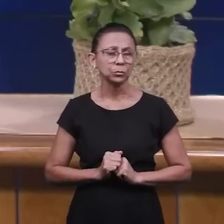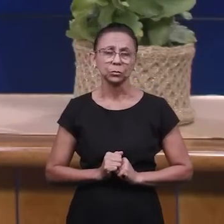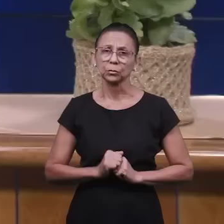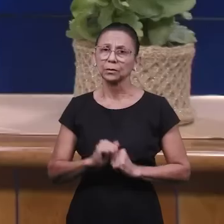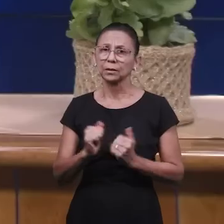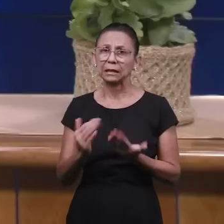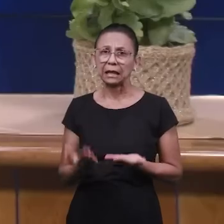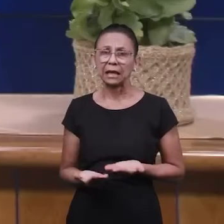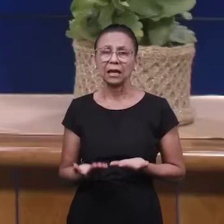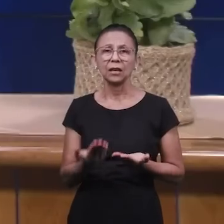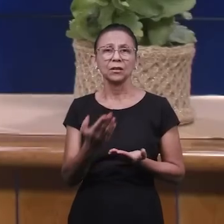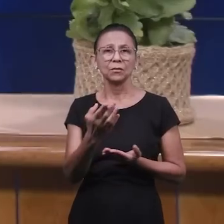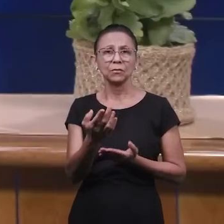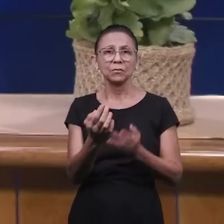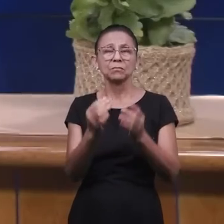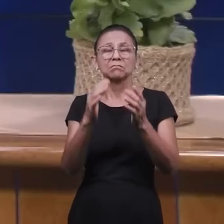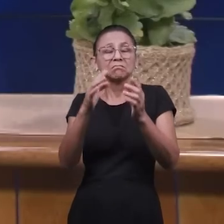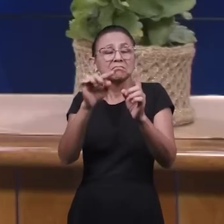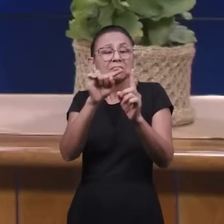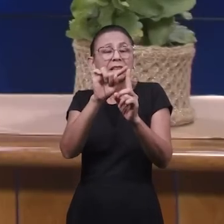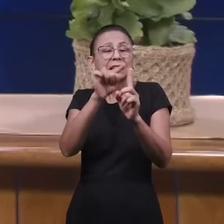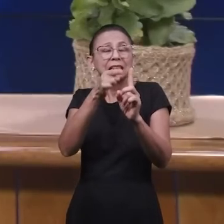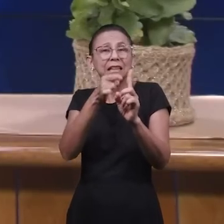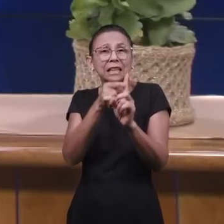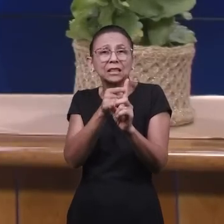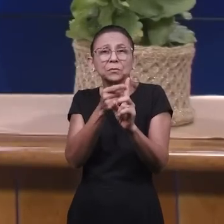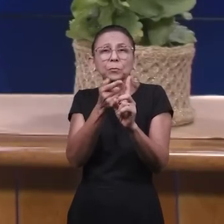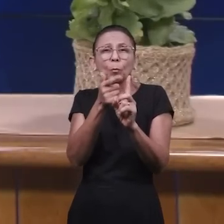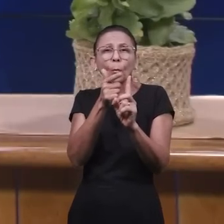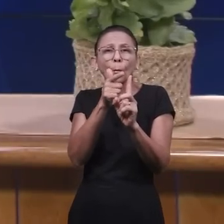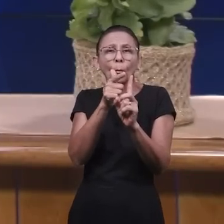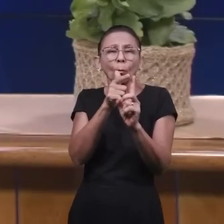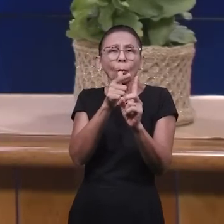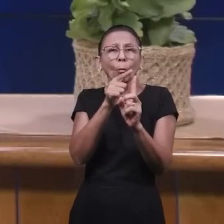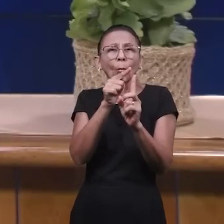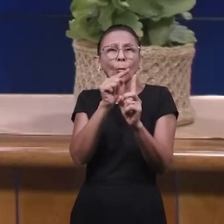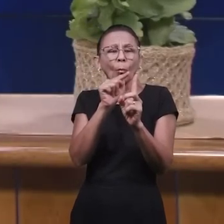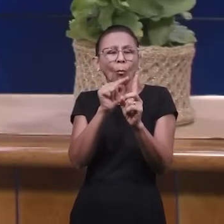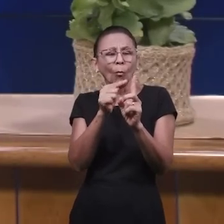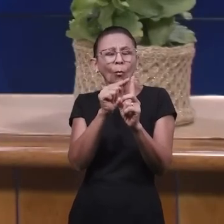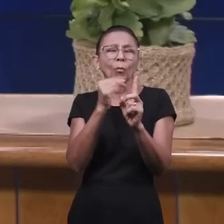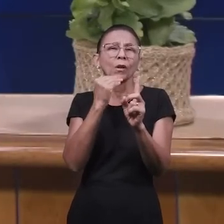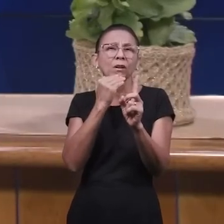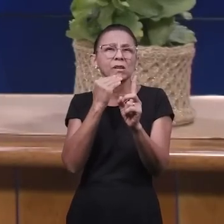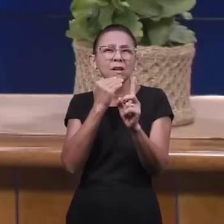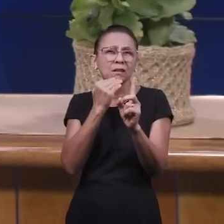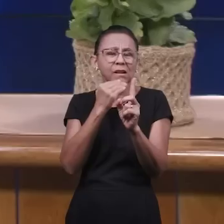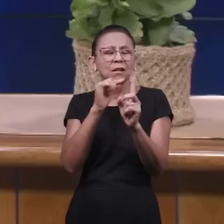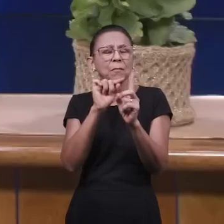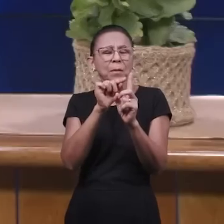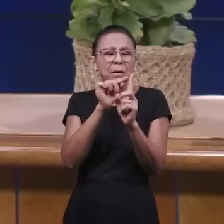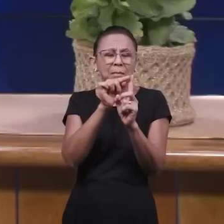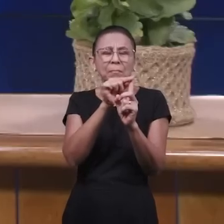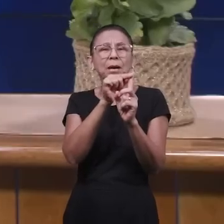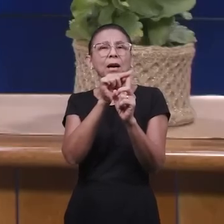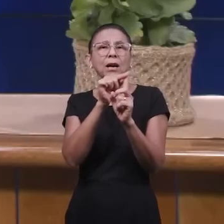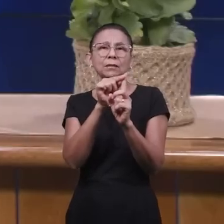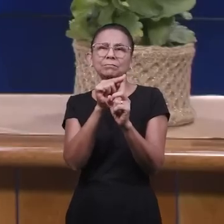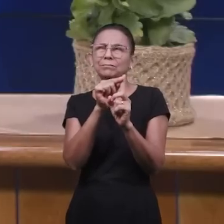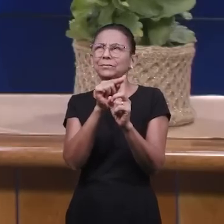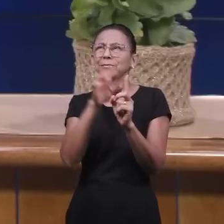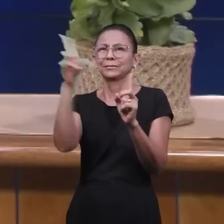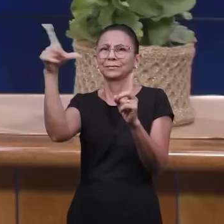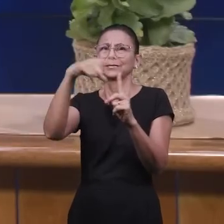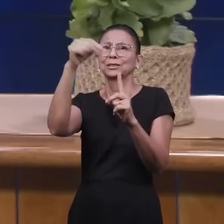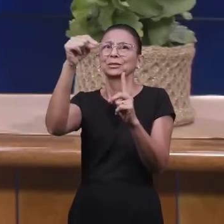no tempo que não é contado. Portanto, irmãos, diz a palavra em 2 Pedro 1,10, procurai fazer